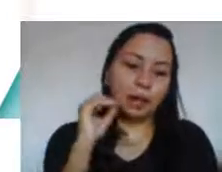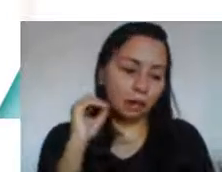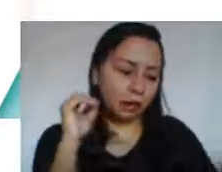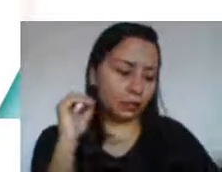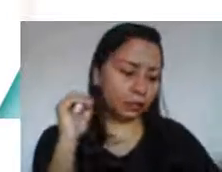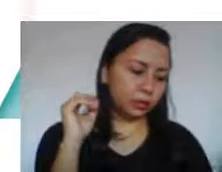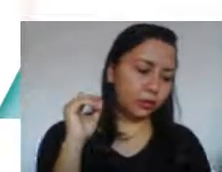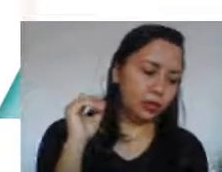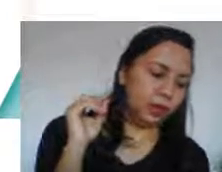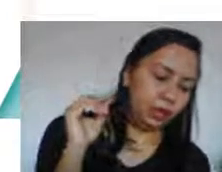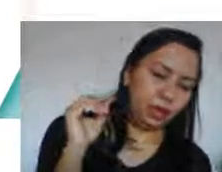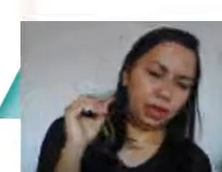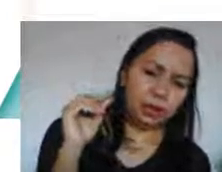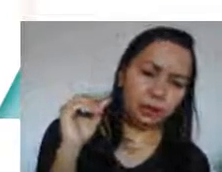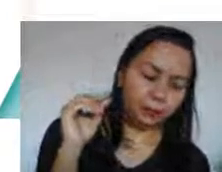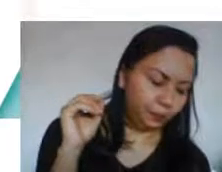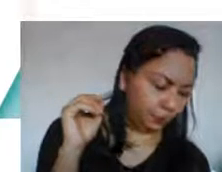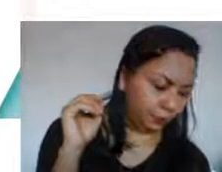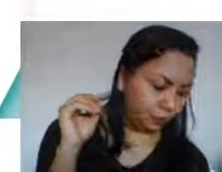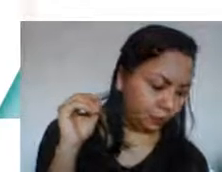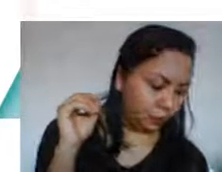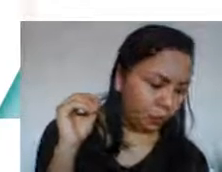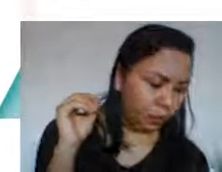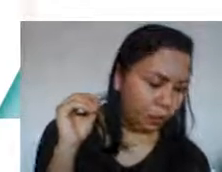lá antes,